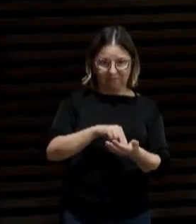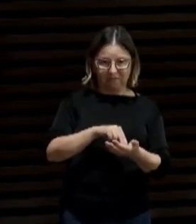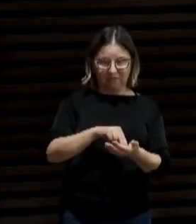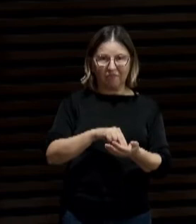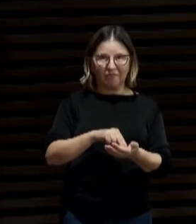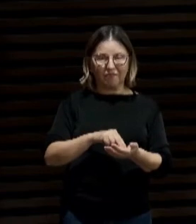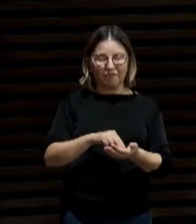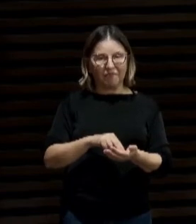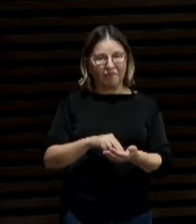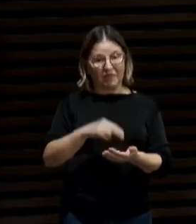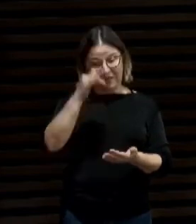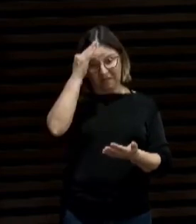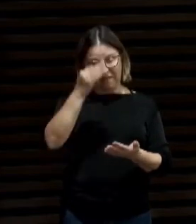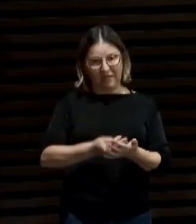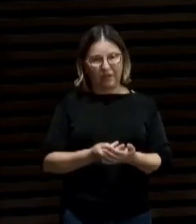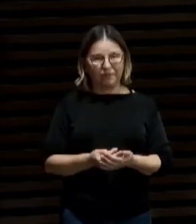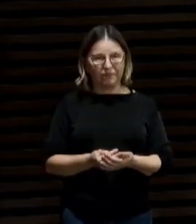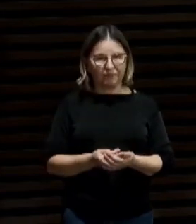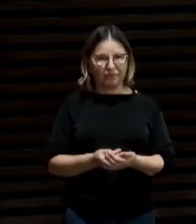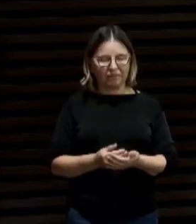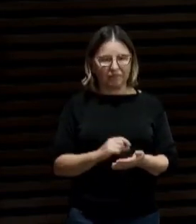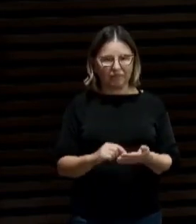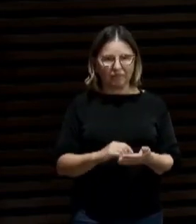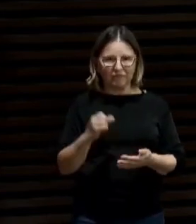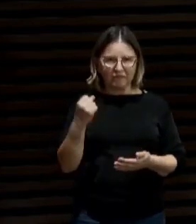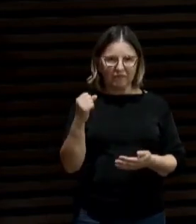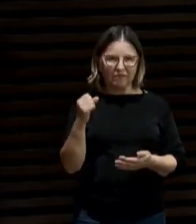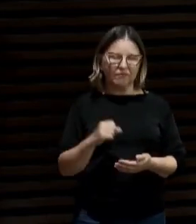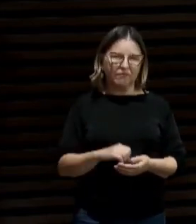fé. Ok? Versículo 8.